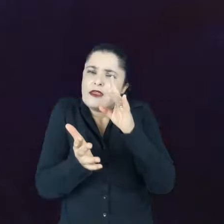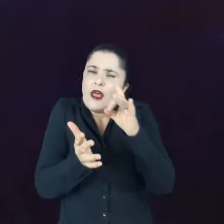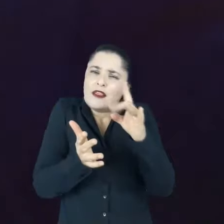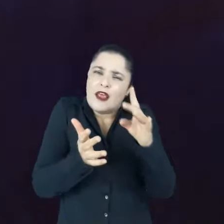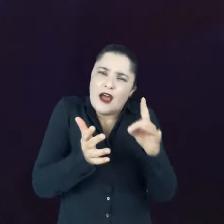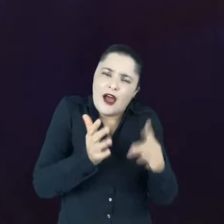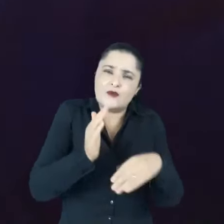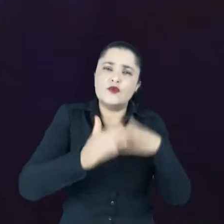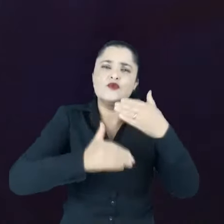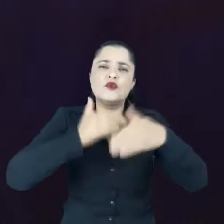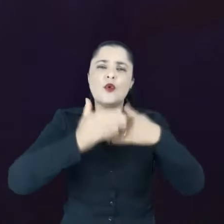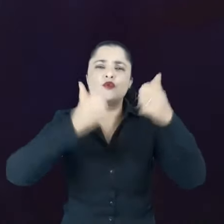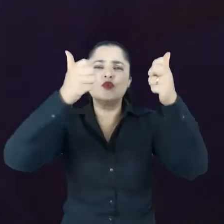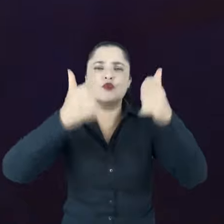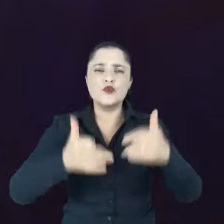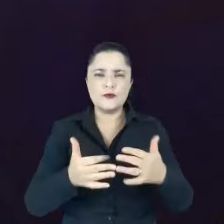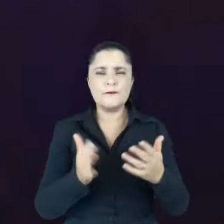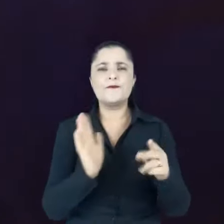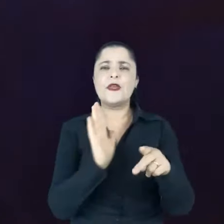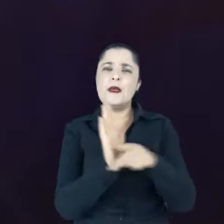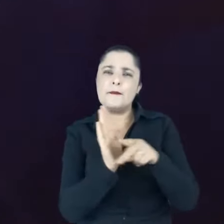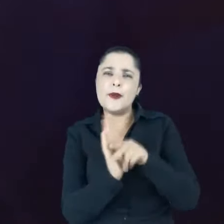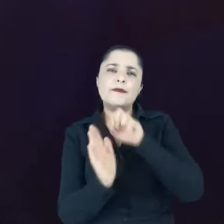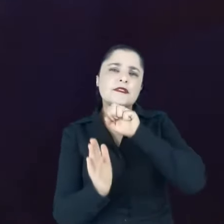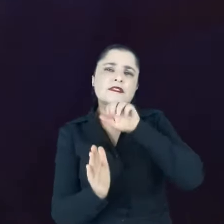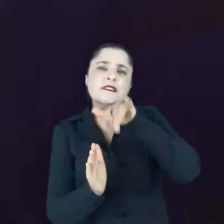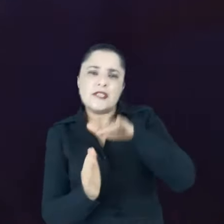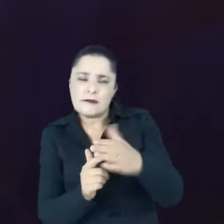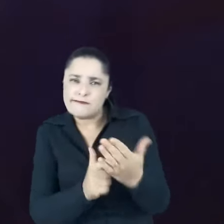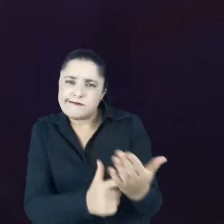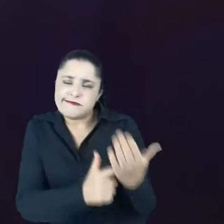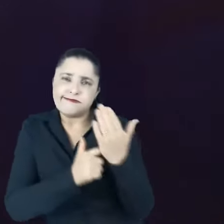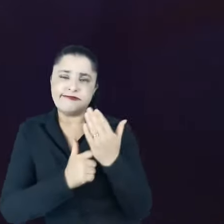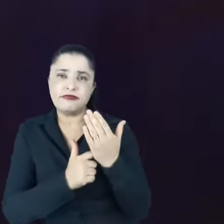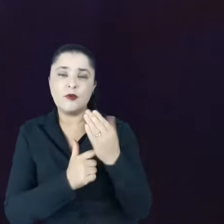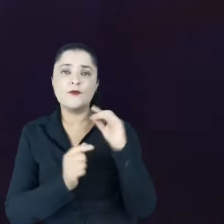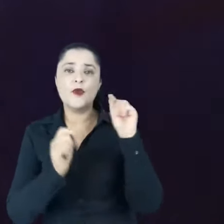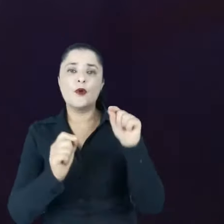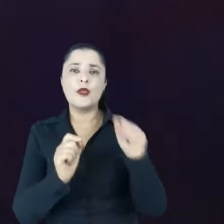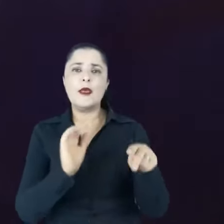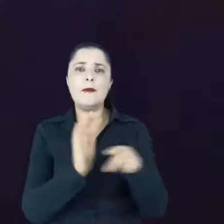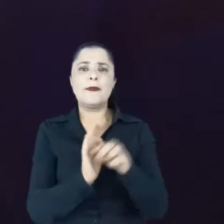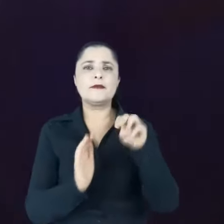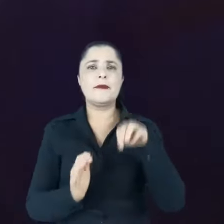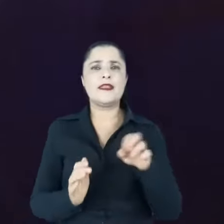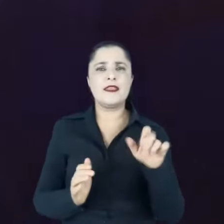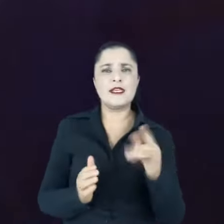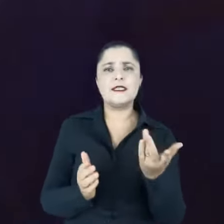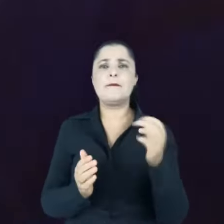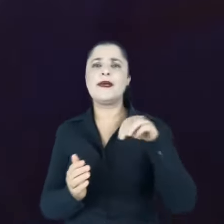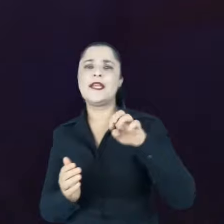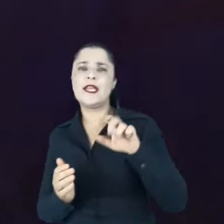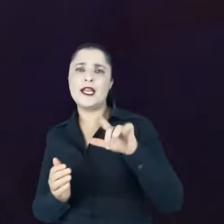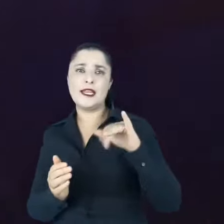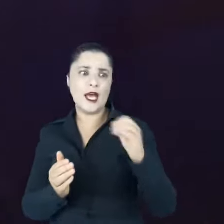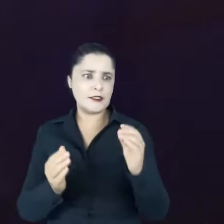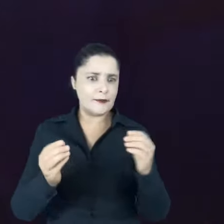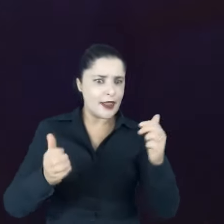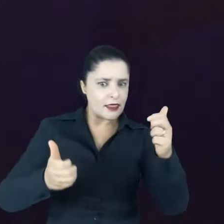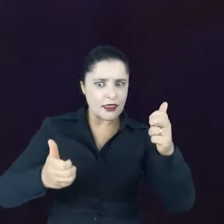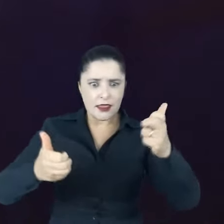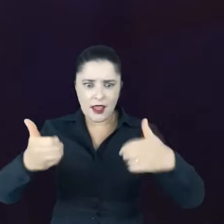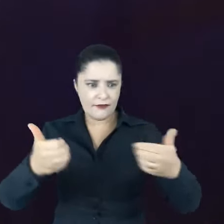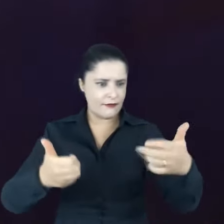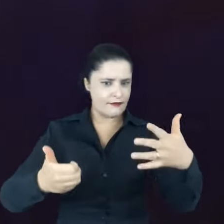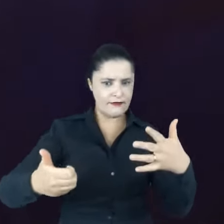contou com a Scania, que se chama Matriz de Materialidade, exatamente para definir, né, as áreas de maior impacto que a